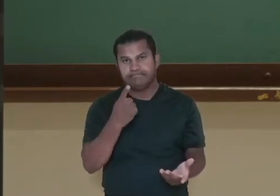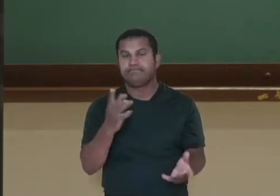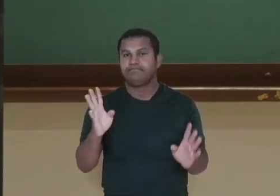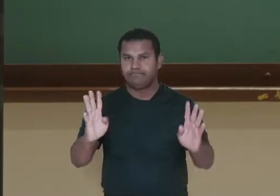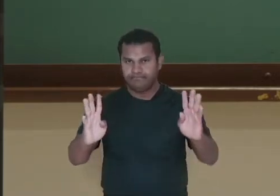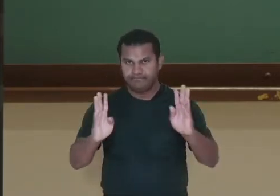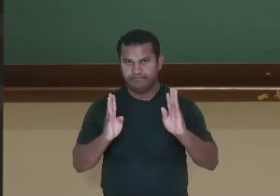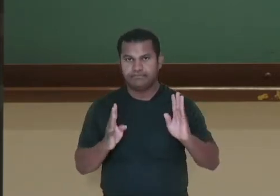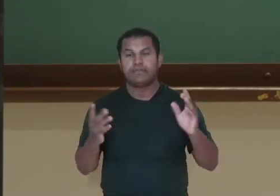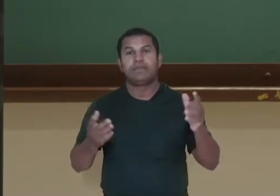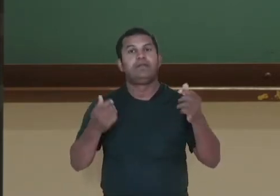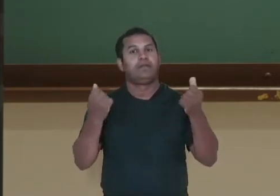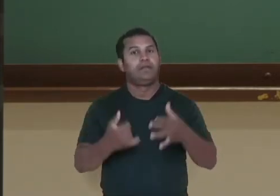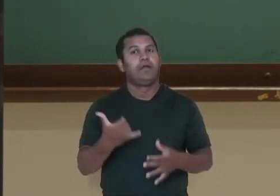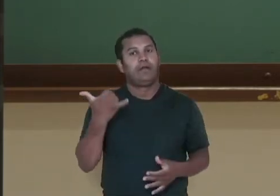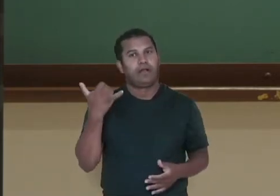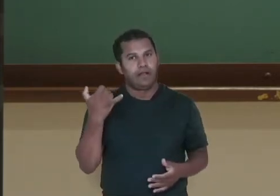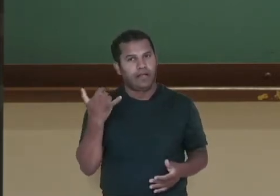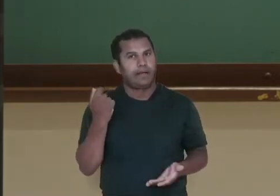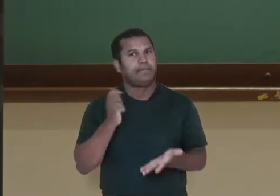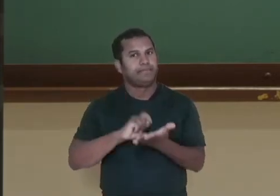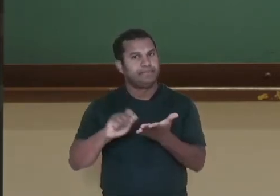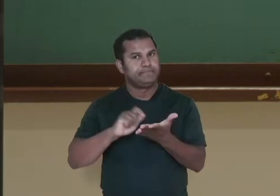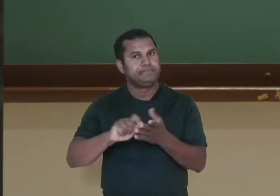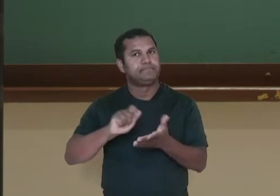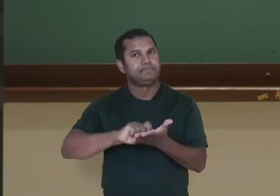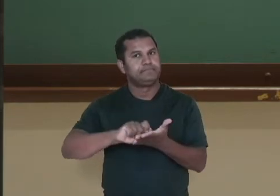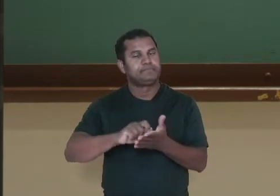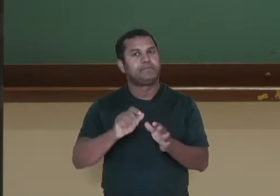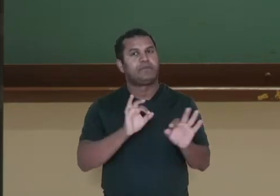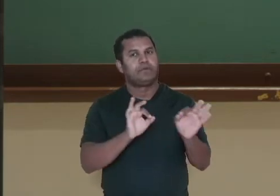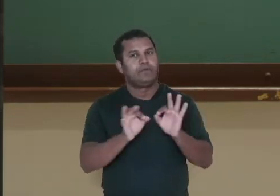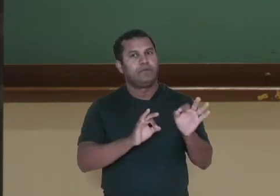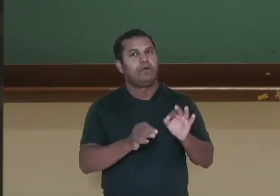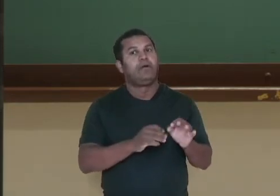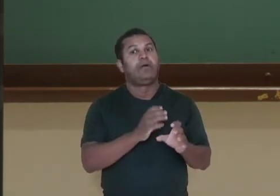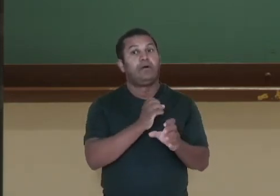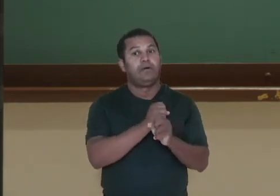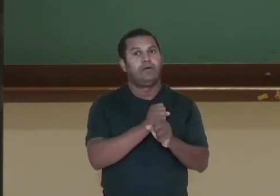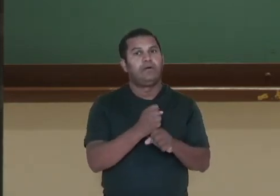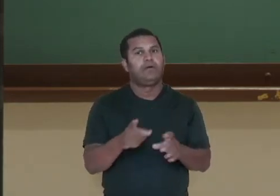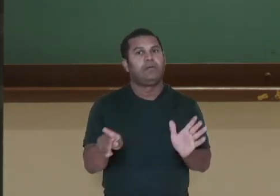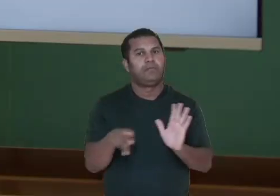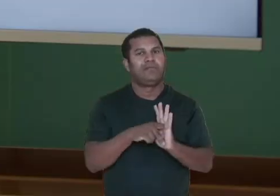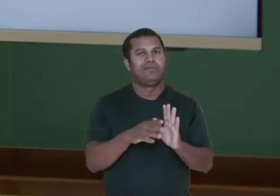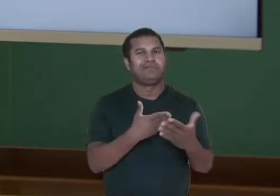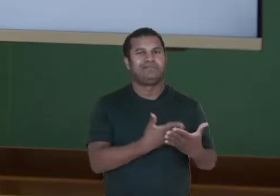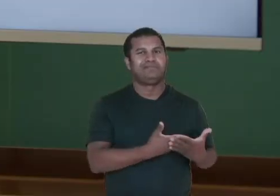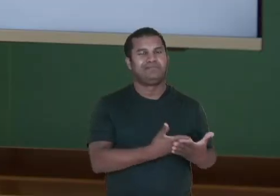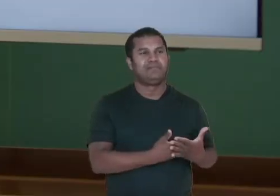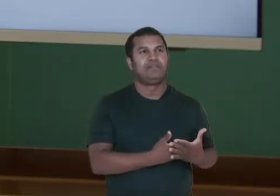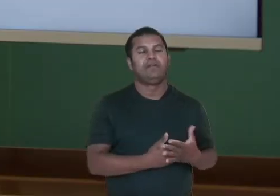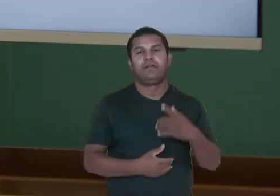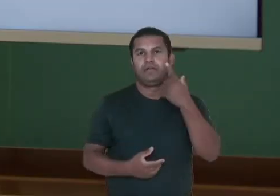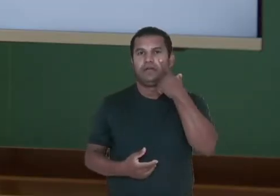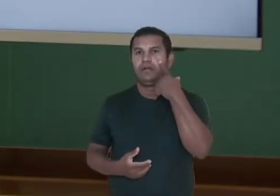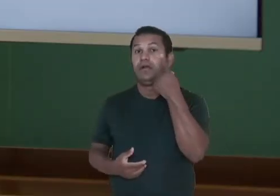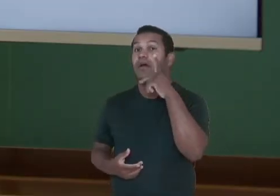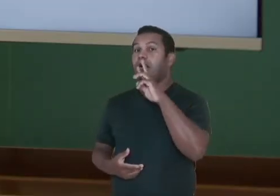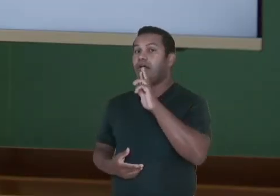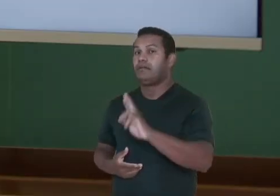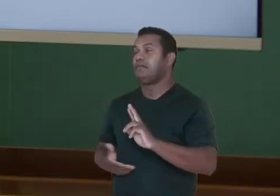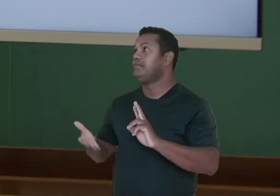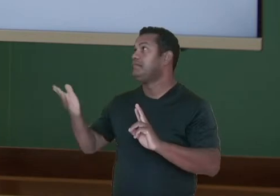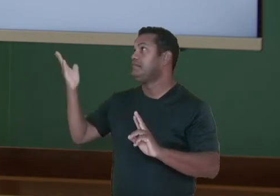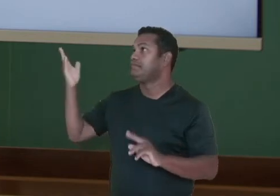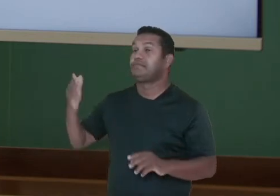aqui, lápis, caneta, borracha, todo aquele aparato que você já sabe que é de escola, e acompanhe comigo aqui. Bem, vamos lá, né? Então, a primeira coisa que